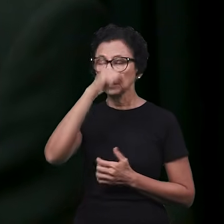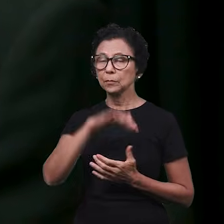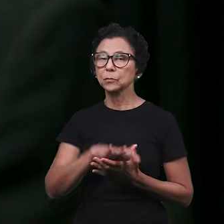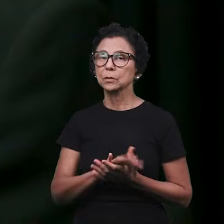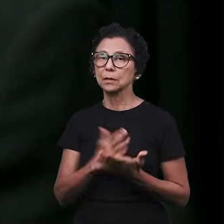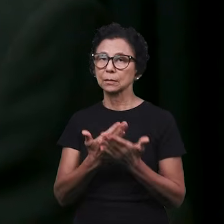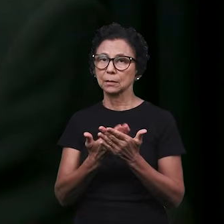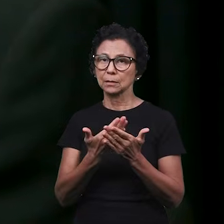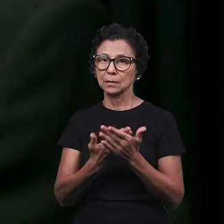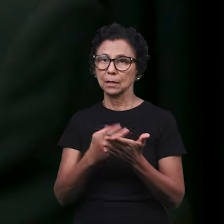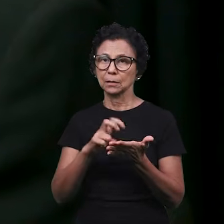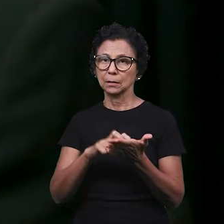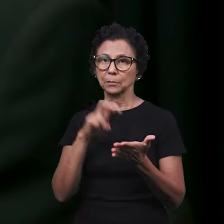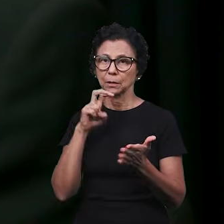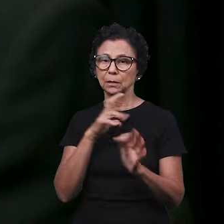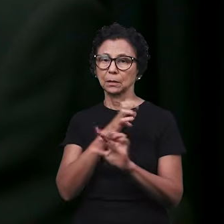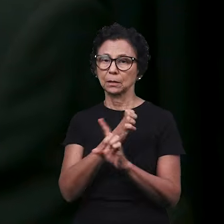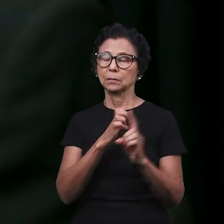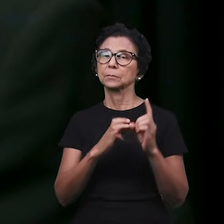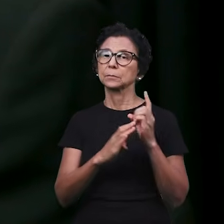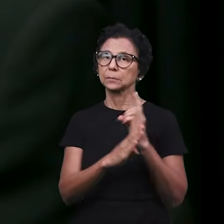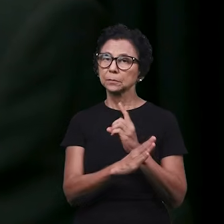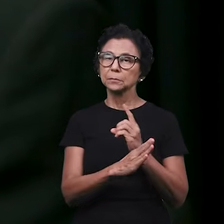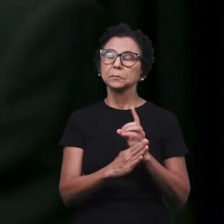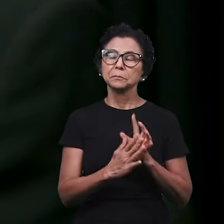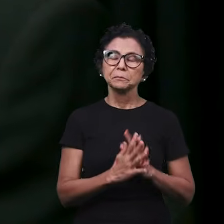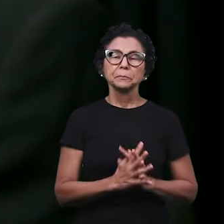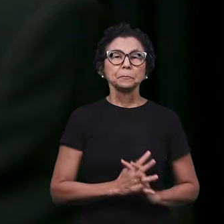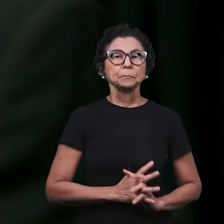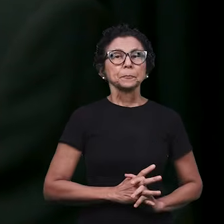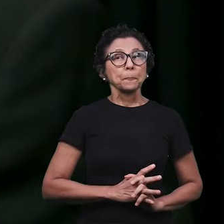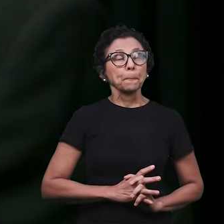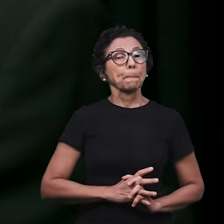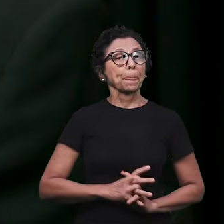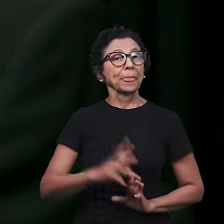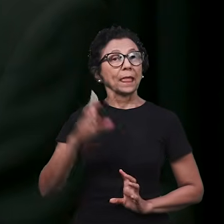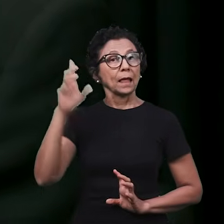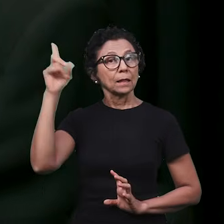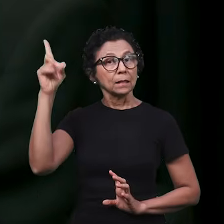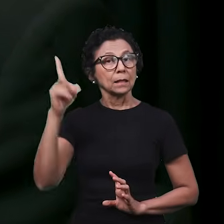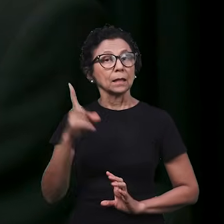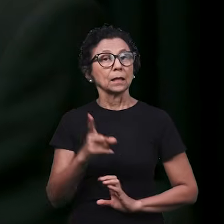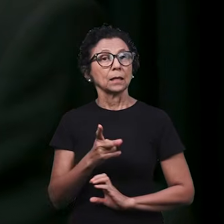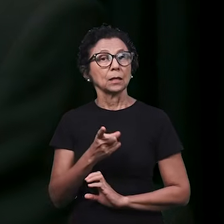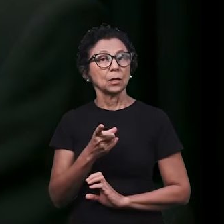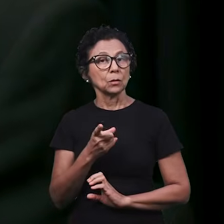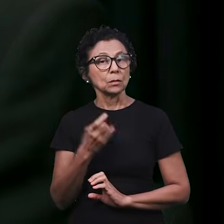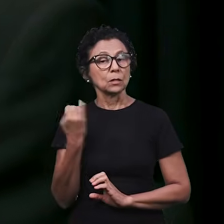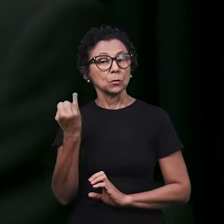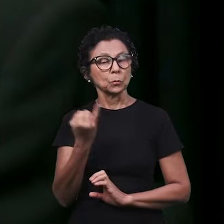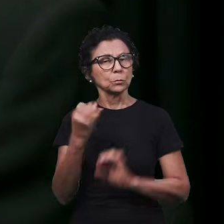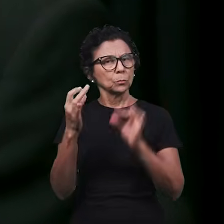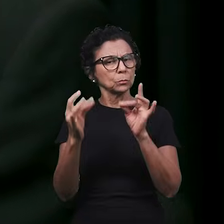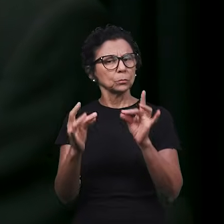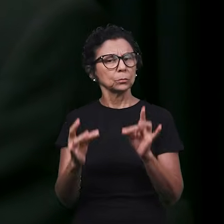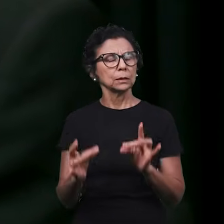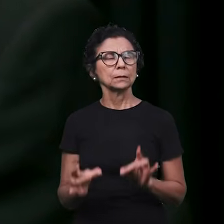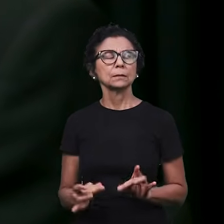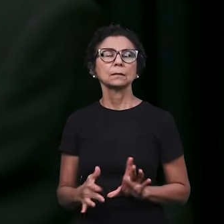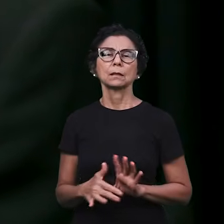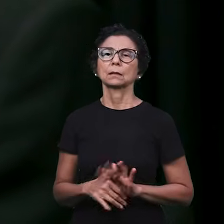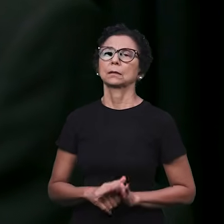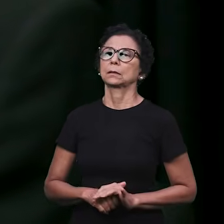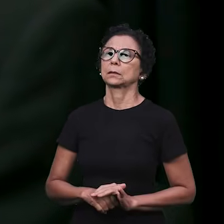né? O Senhor faz questão dos detalhes, o Senhor se importa com os detalhes, então você não